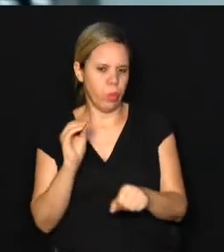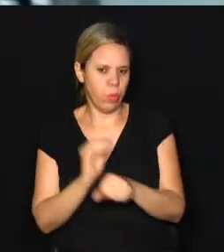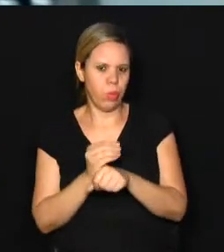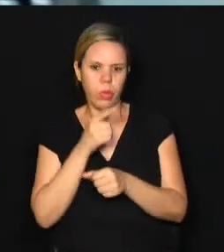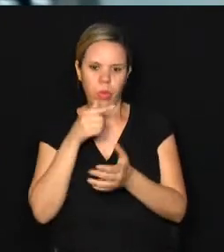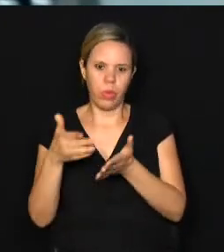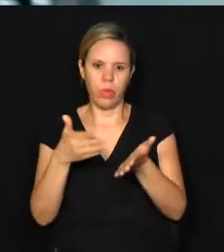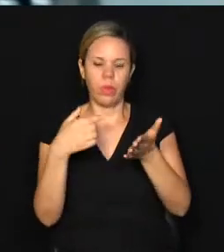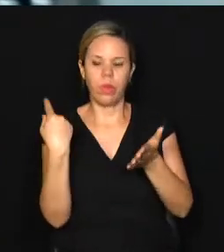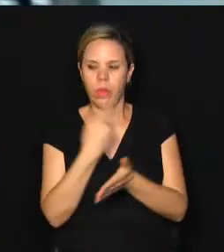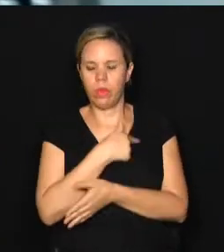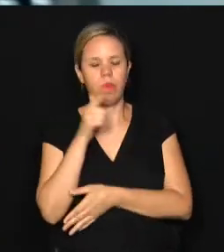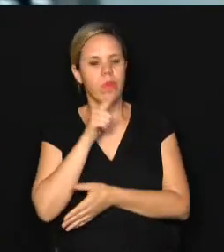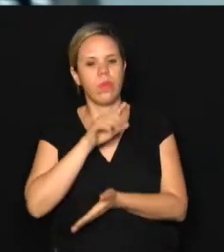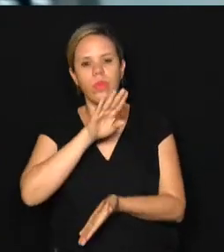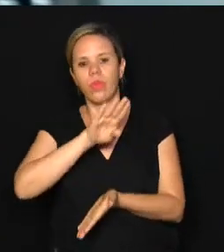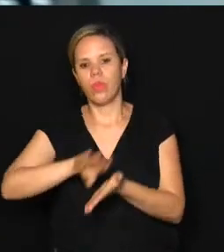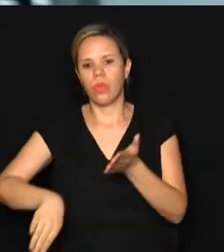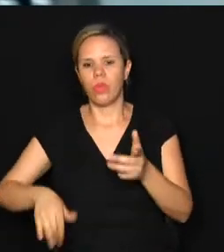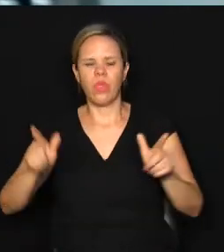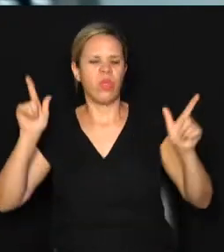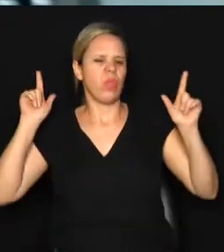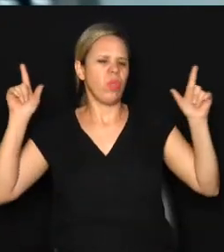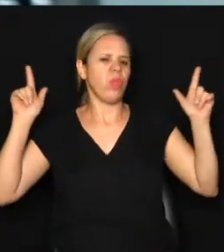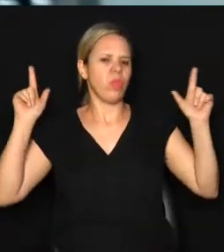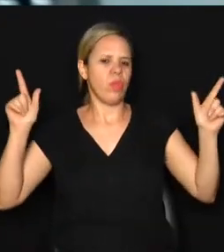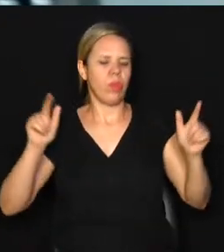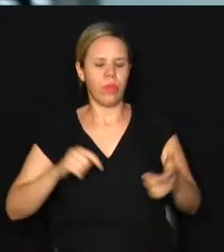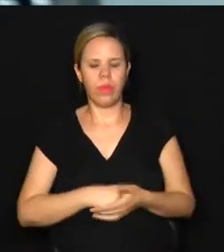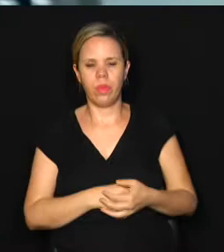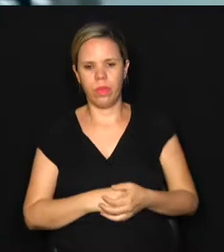grupo, tirar uma manifestação